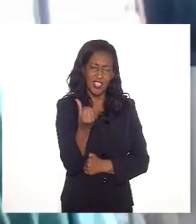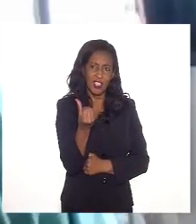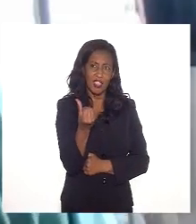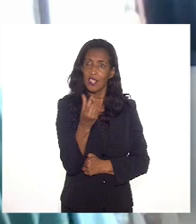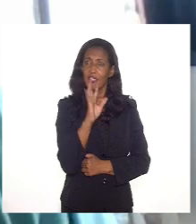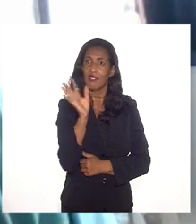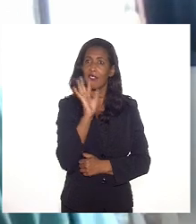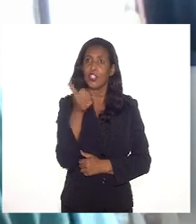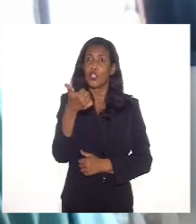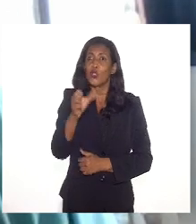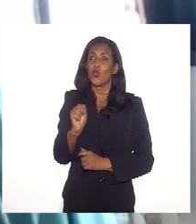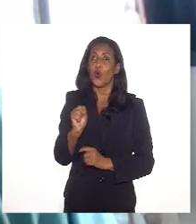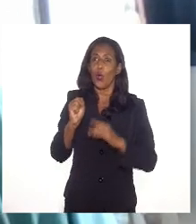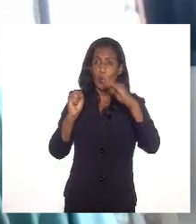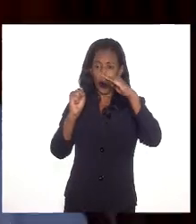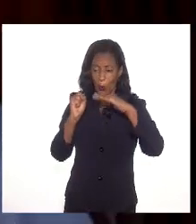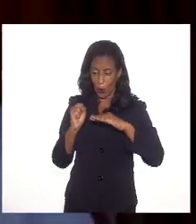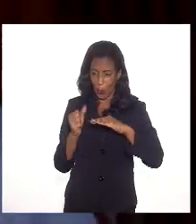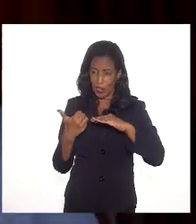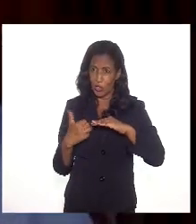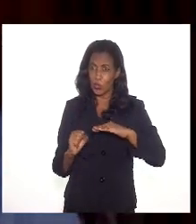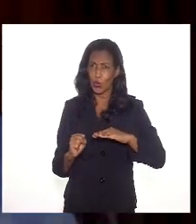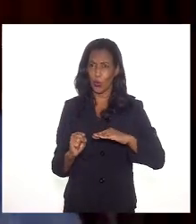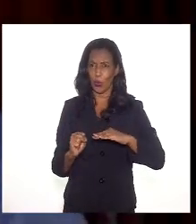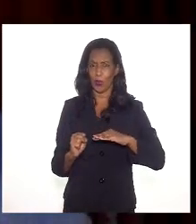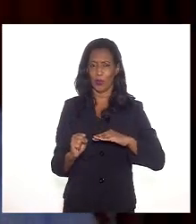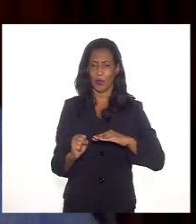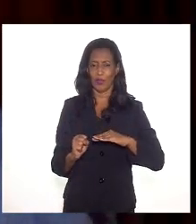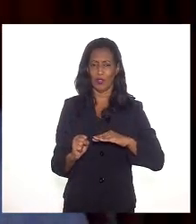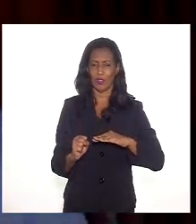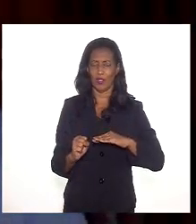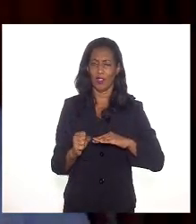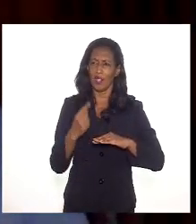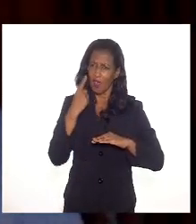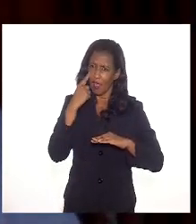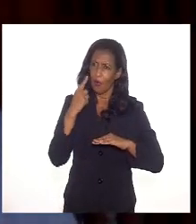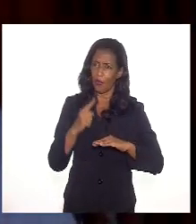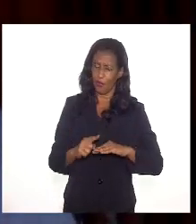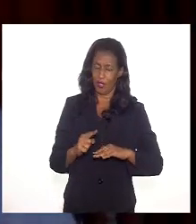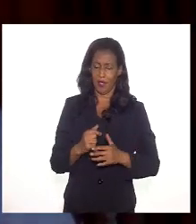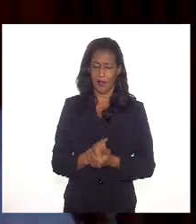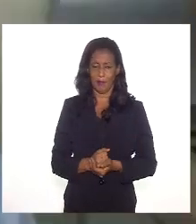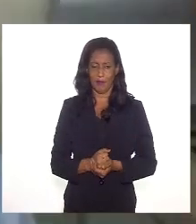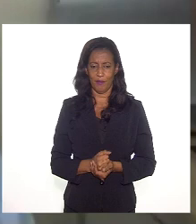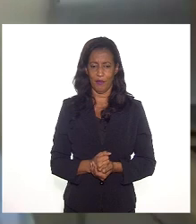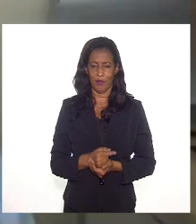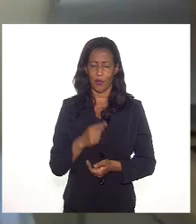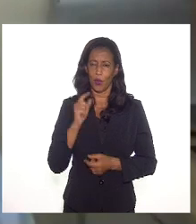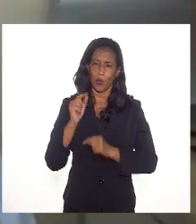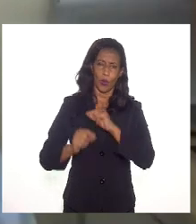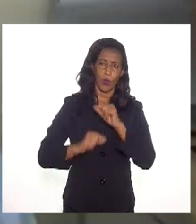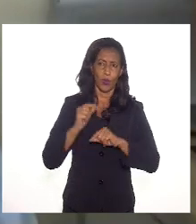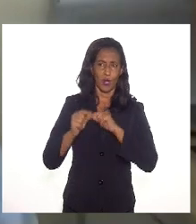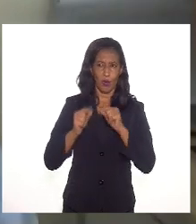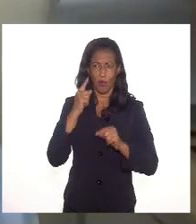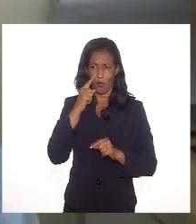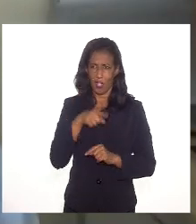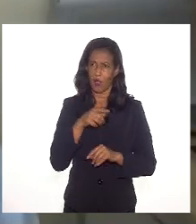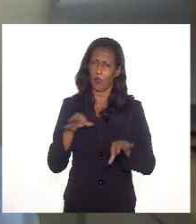já. 18. 17 eu pedi vista, Luiz Paulo. Eu teria visto com Vossa Excelência, porque eu considerei esse projeto aqui,